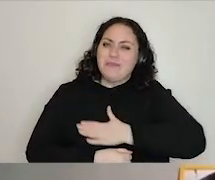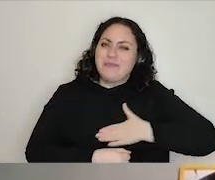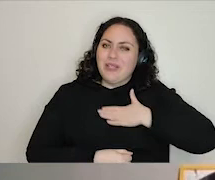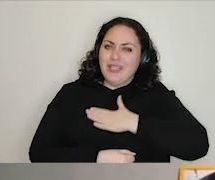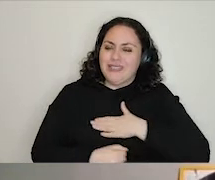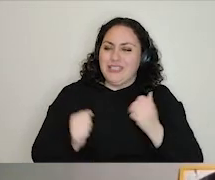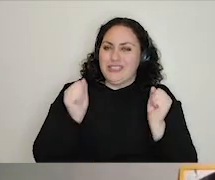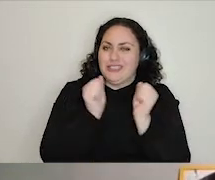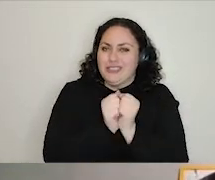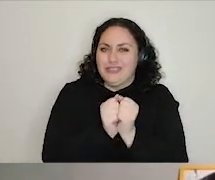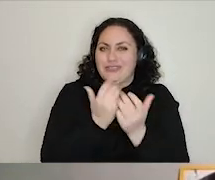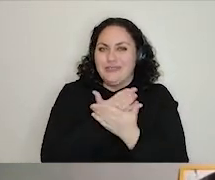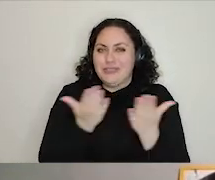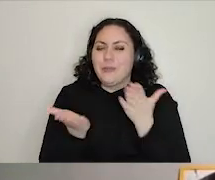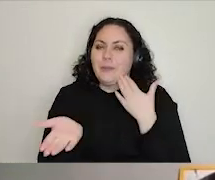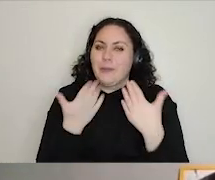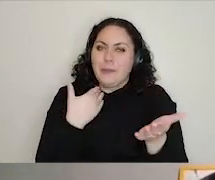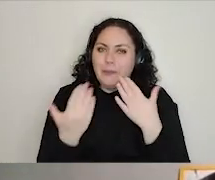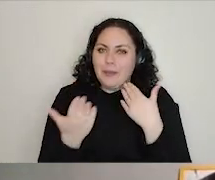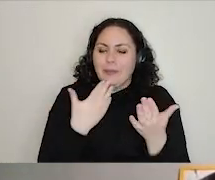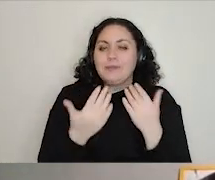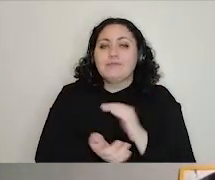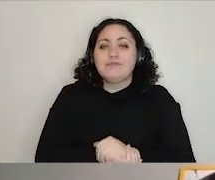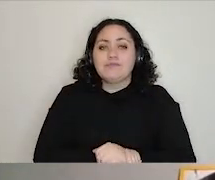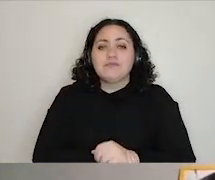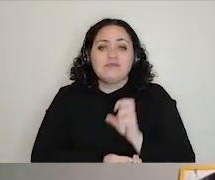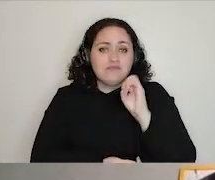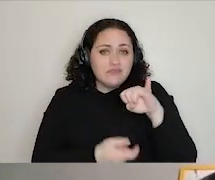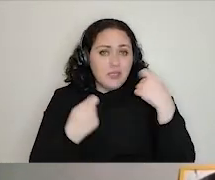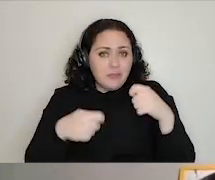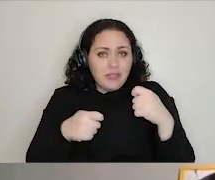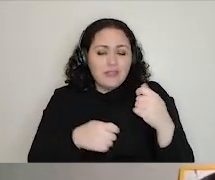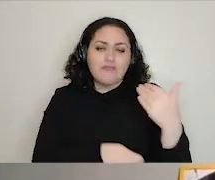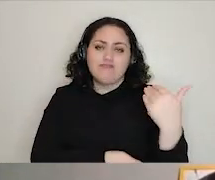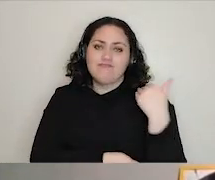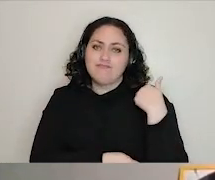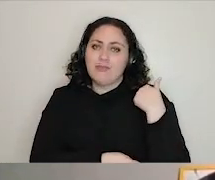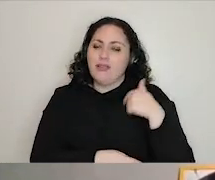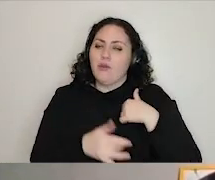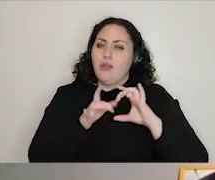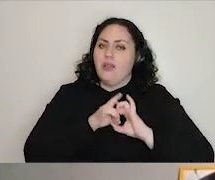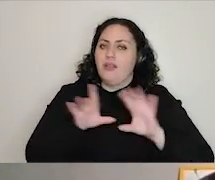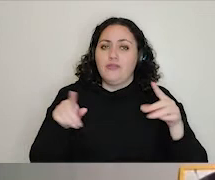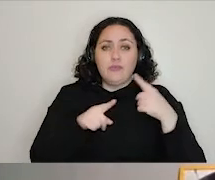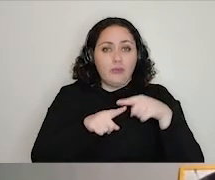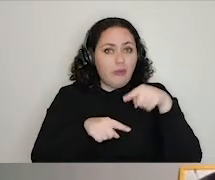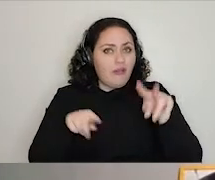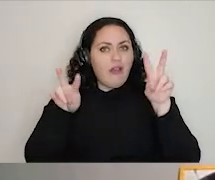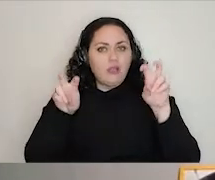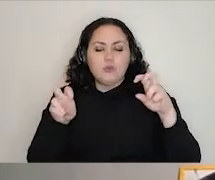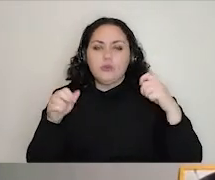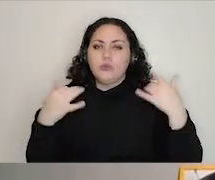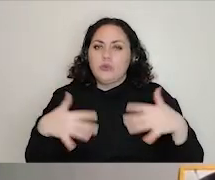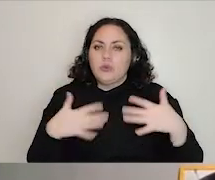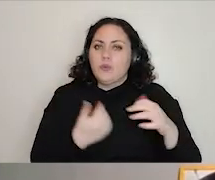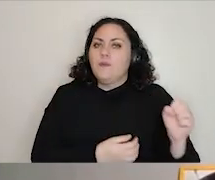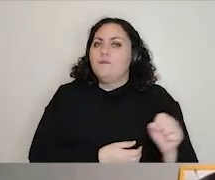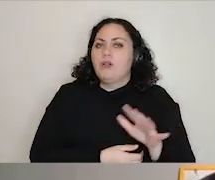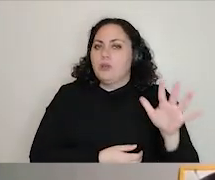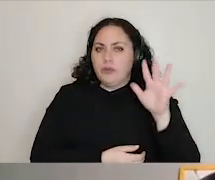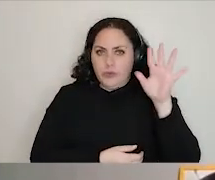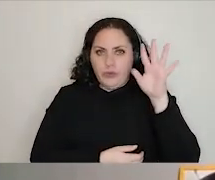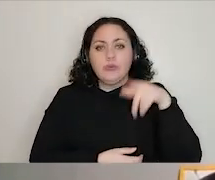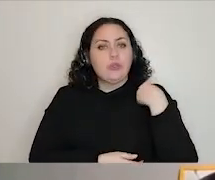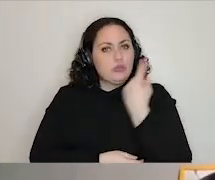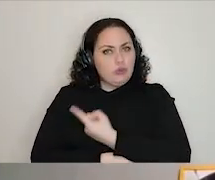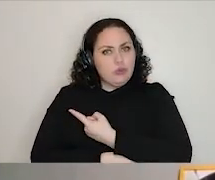estar conversando aqui com vocês, né? E se precisar, eu estou à disposição, gente, porque esse tema, ele é muito caro, né? E a gente vem